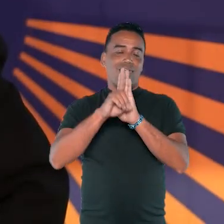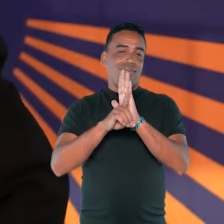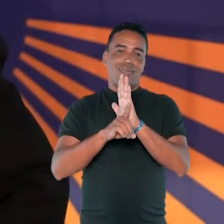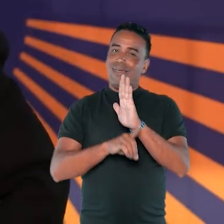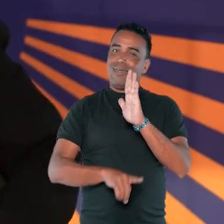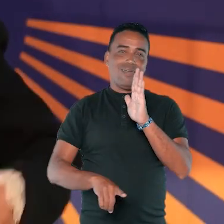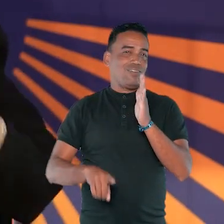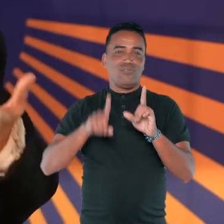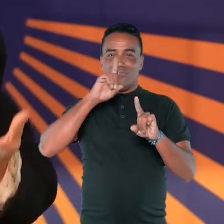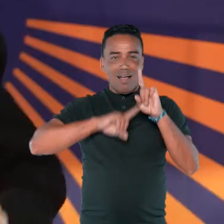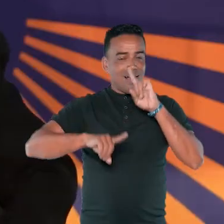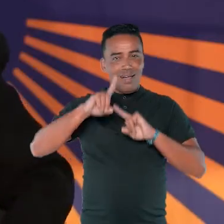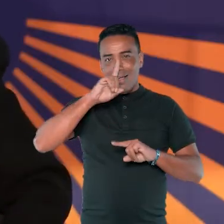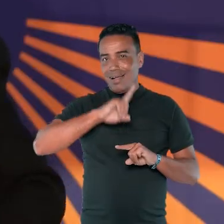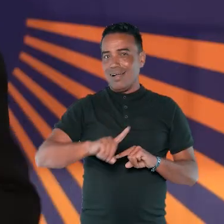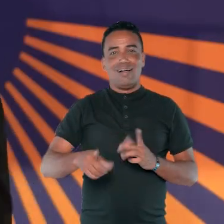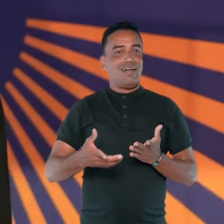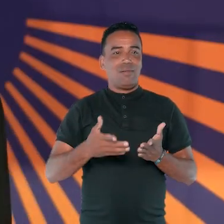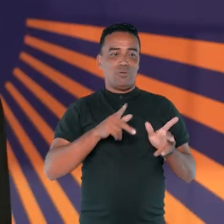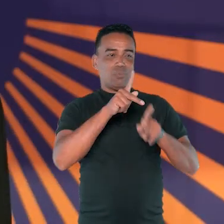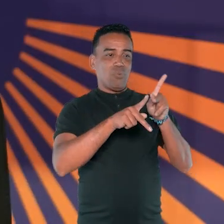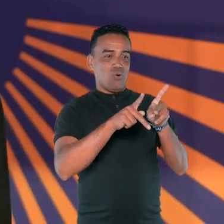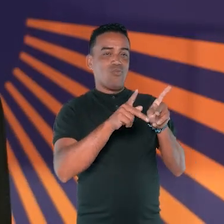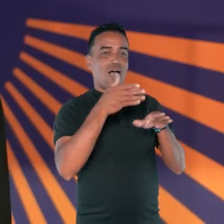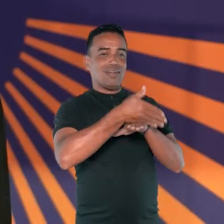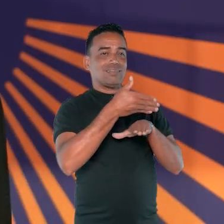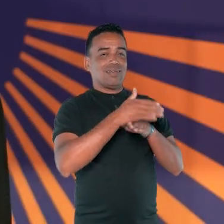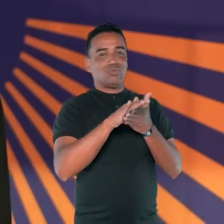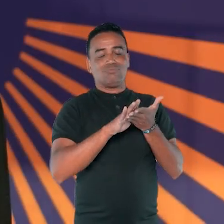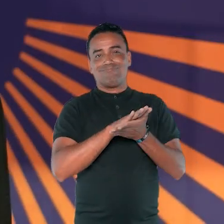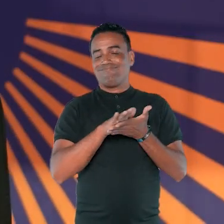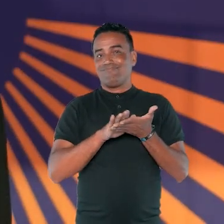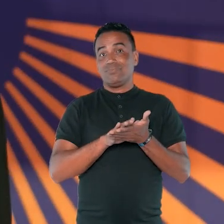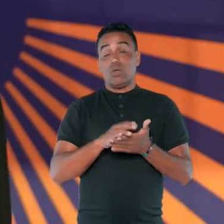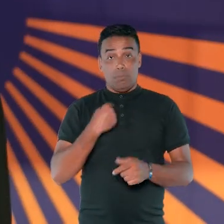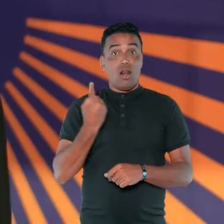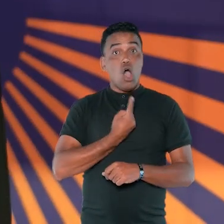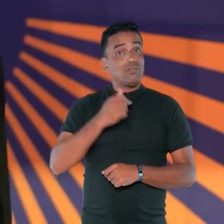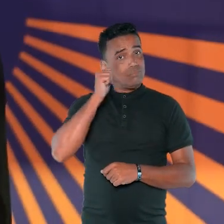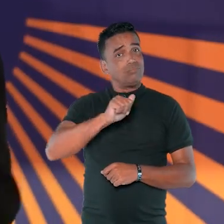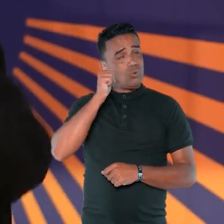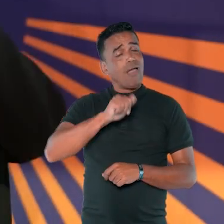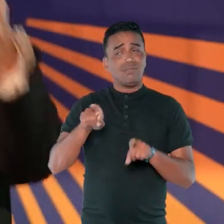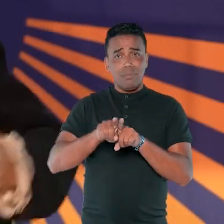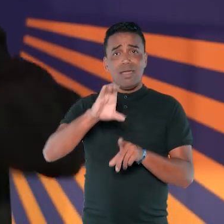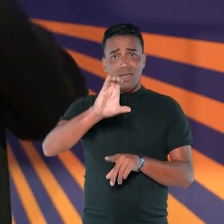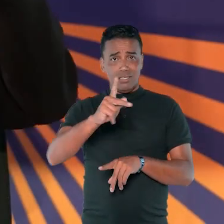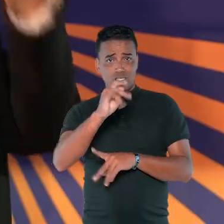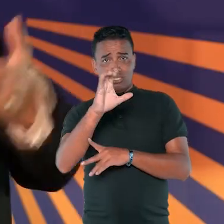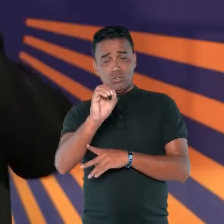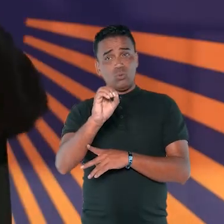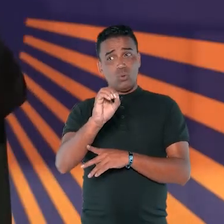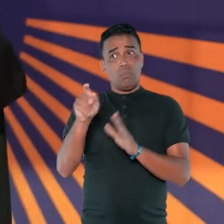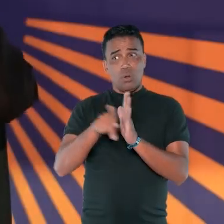com aquele que não tem esse acesso. E para nós, mulheres também, Chico, como para negros,